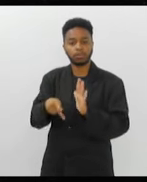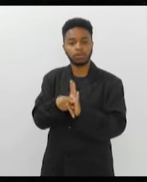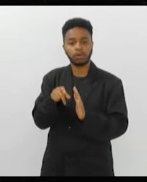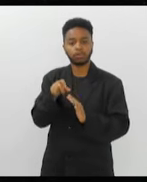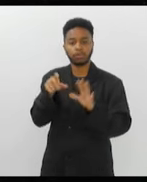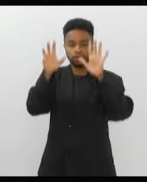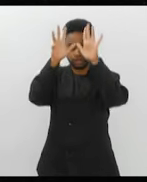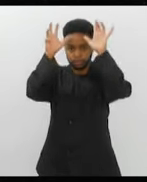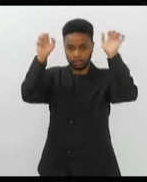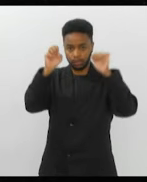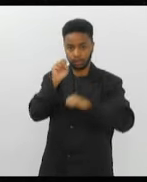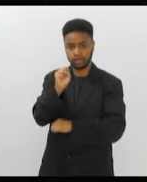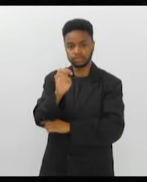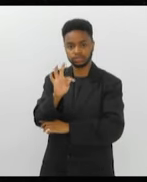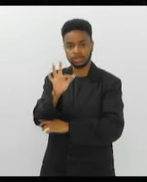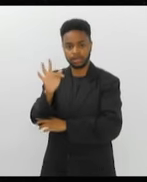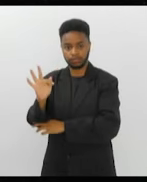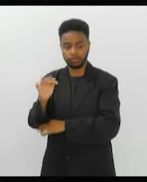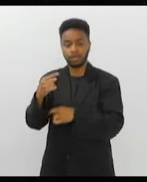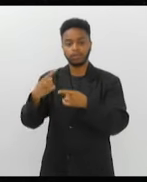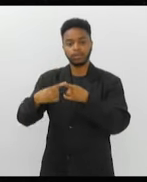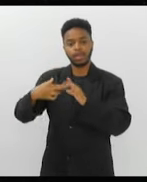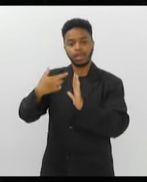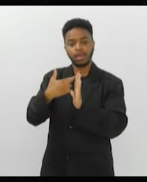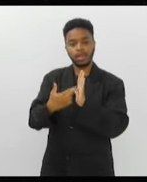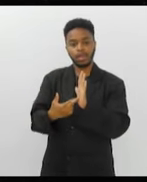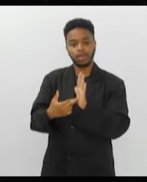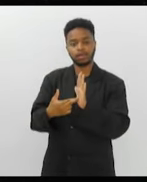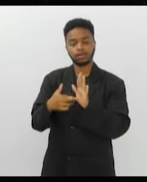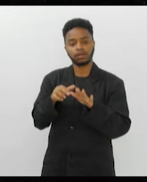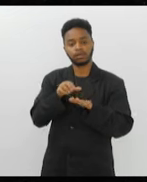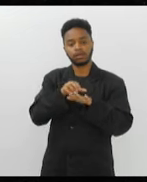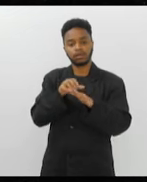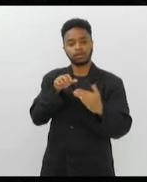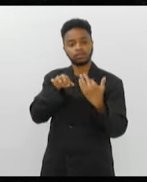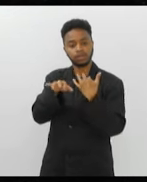Tribunal Federal. O Código de Trânsito